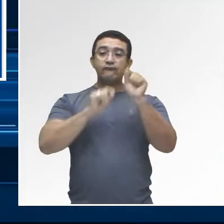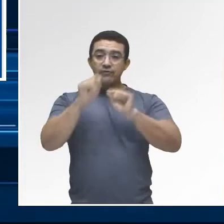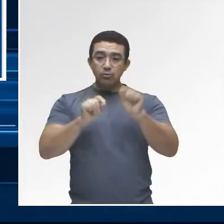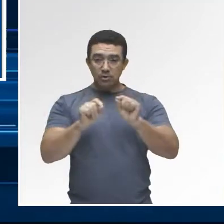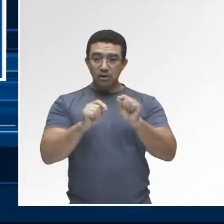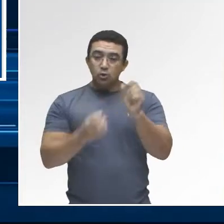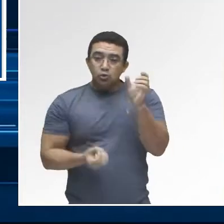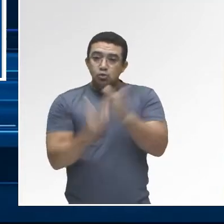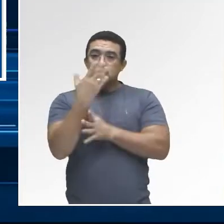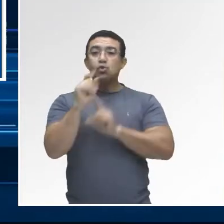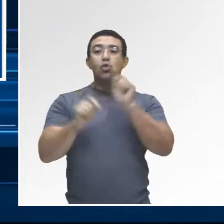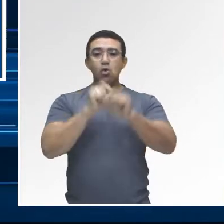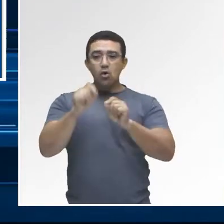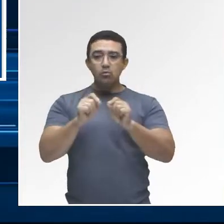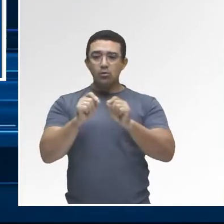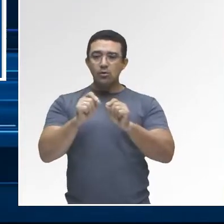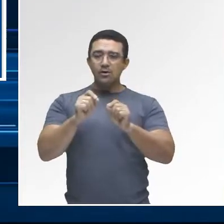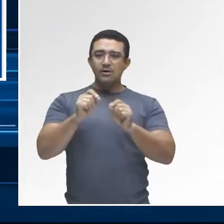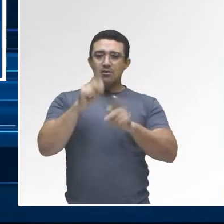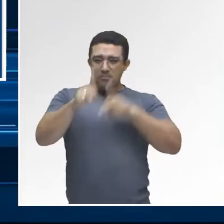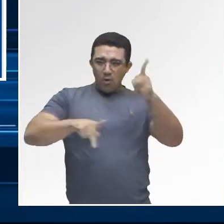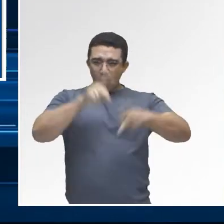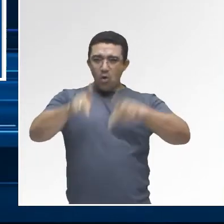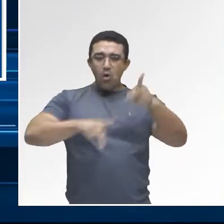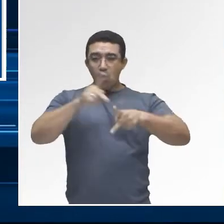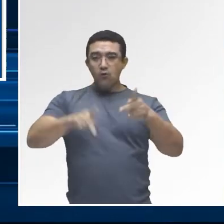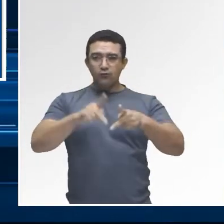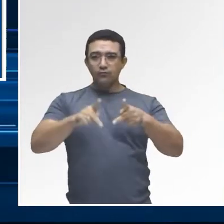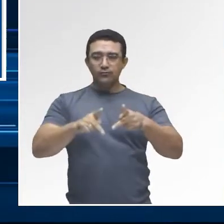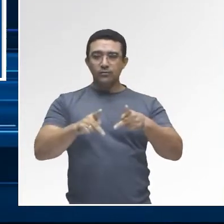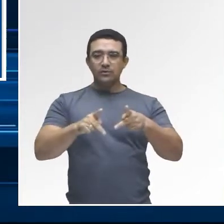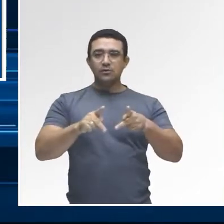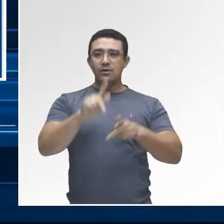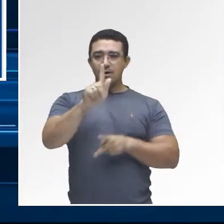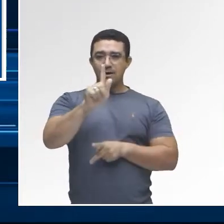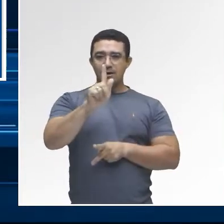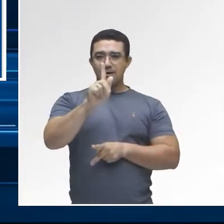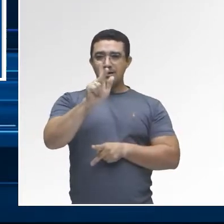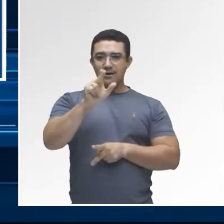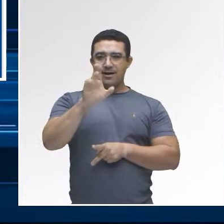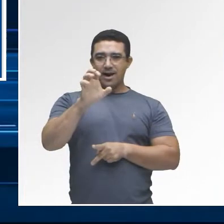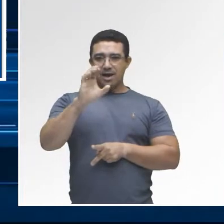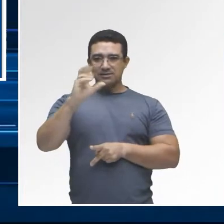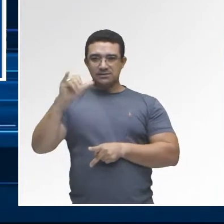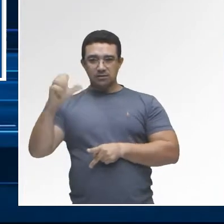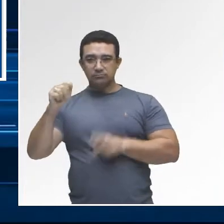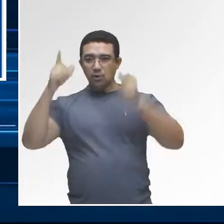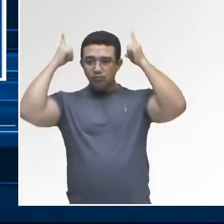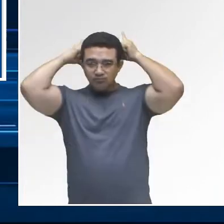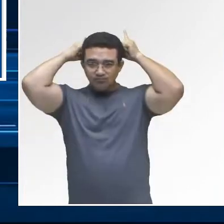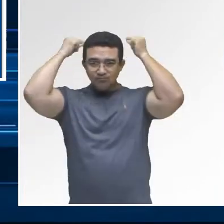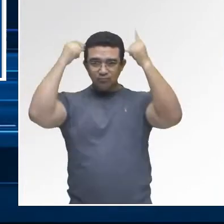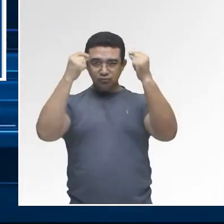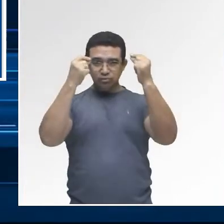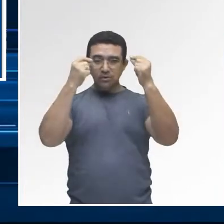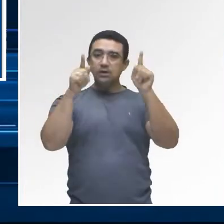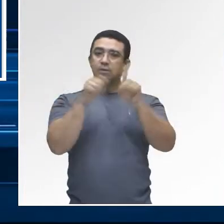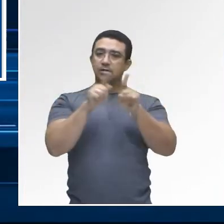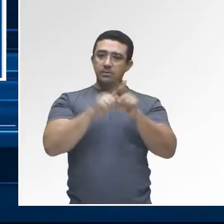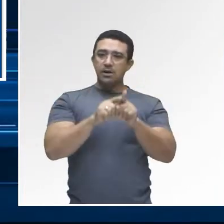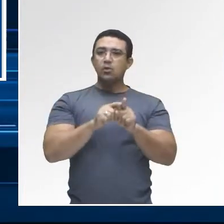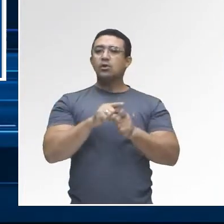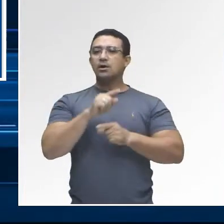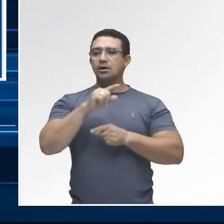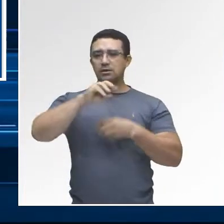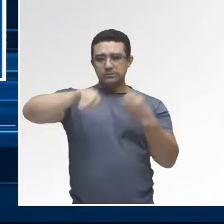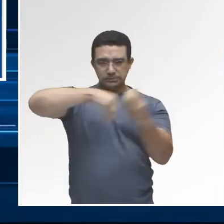mundo grego, com a civilização cretense e a civilização micênica. Mais tarde a gente vai ver que